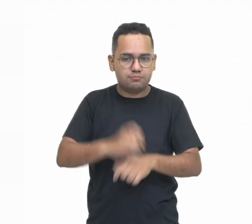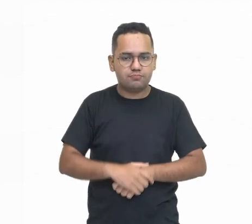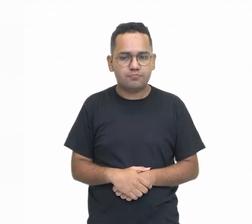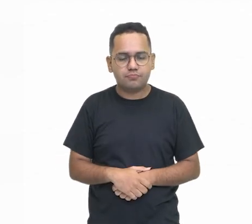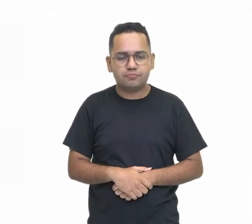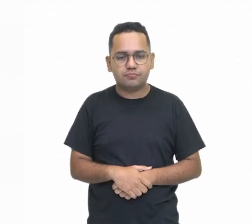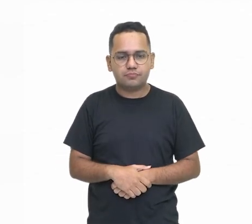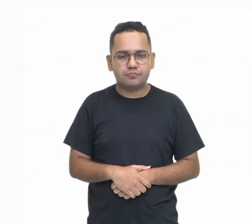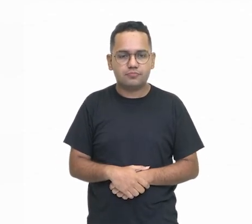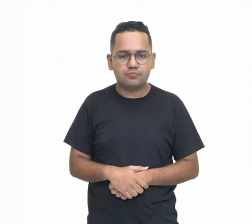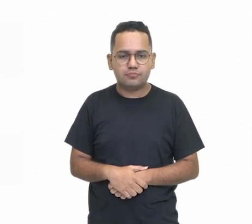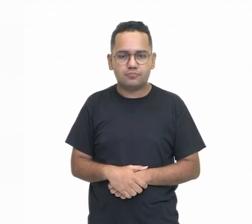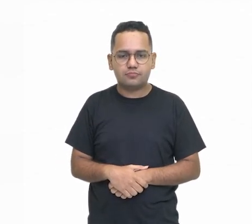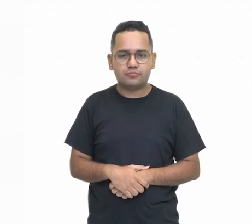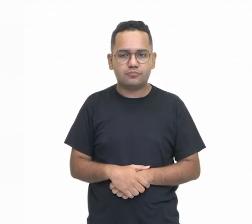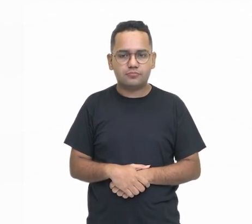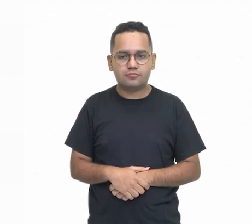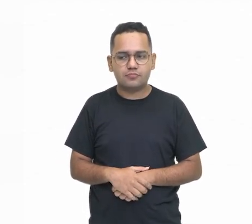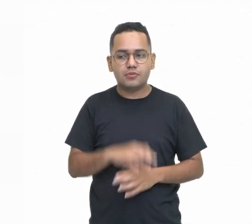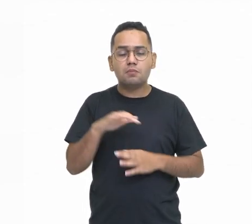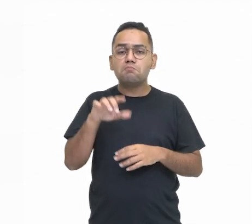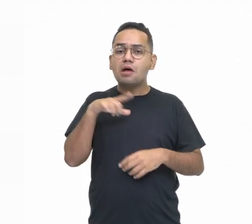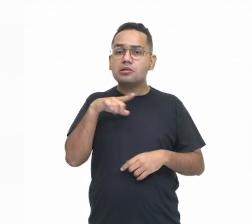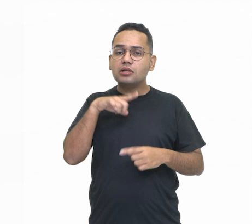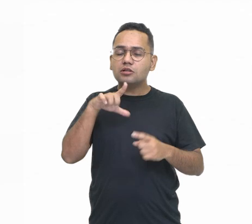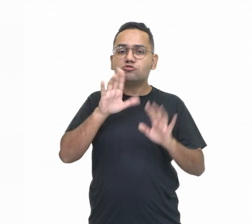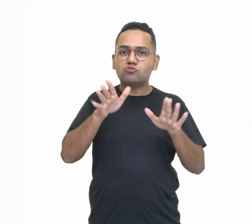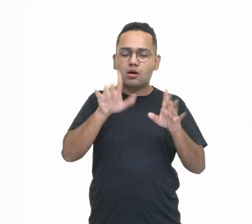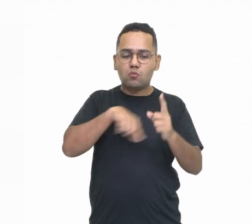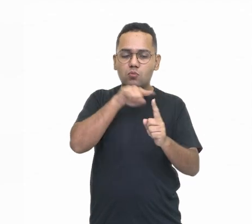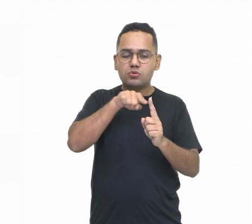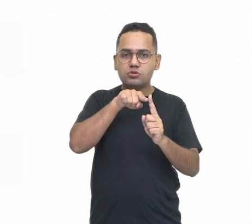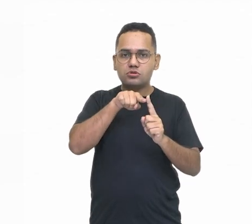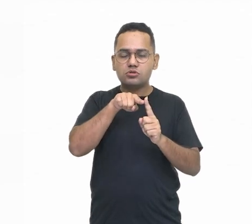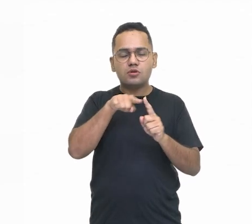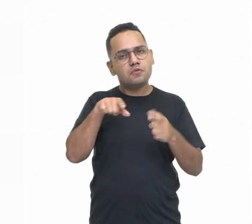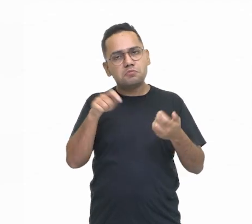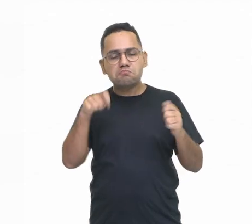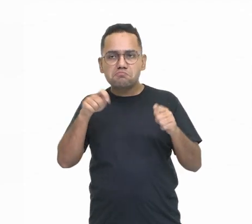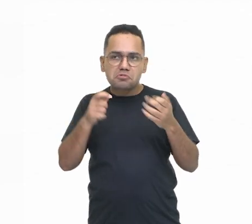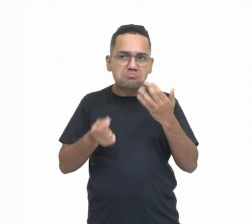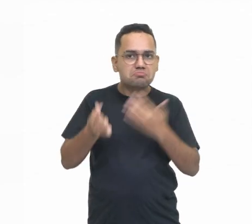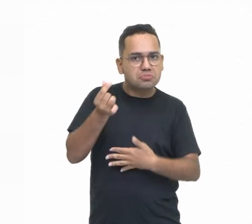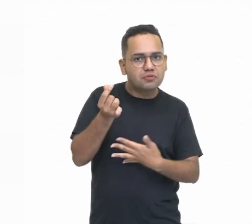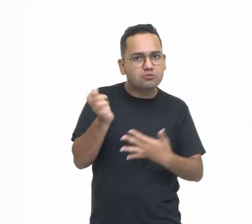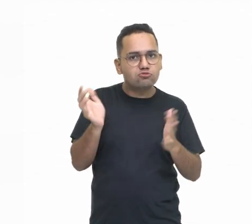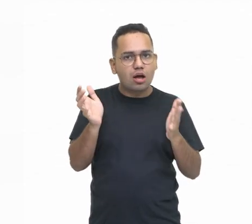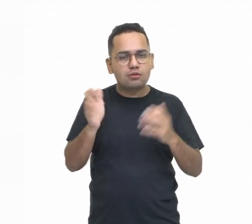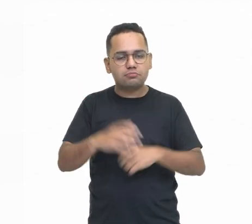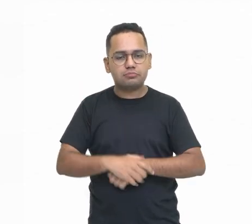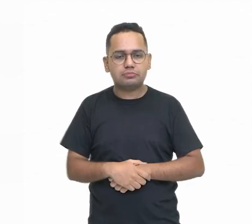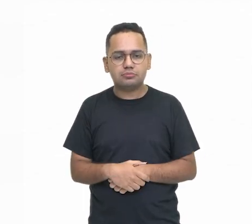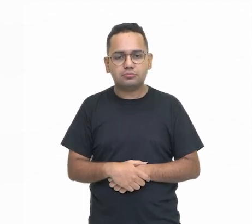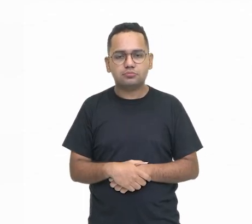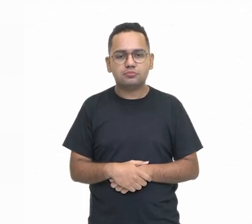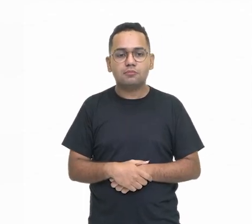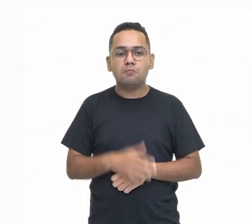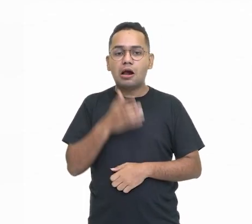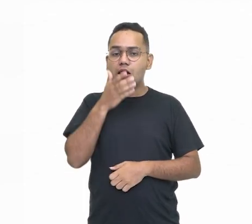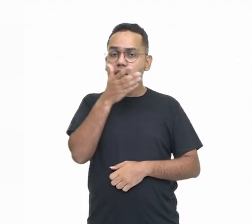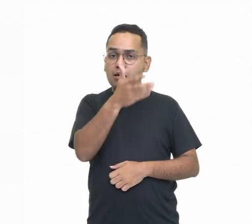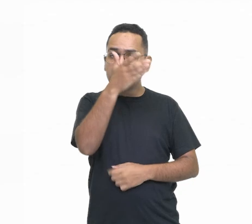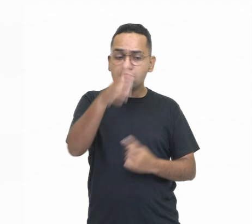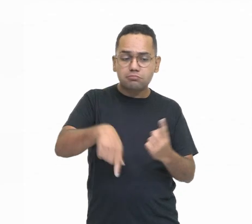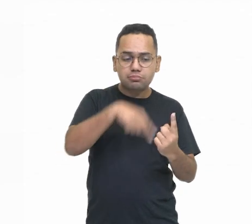privilégios. Então você já tem aí uma conexão uma compreensão que a organização social do